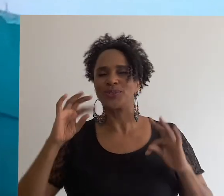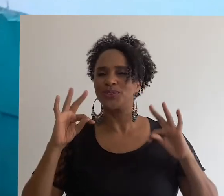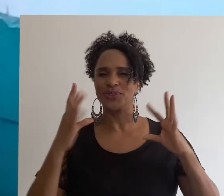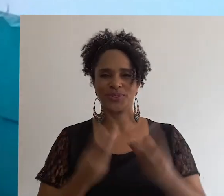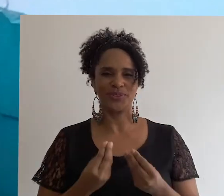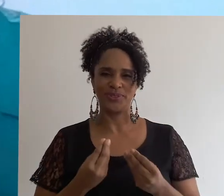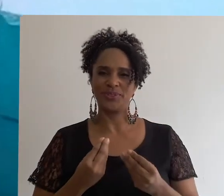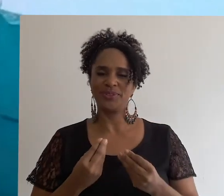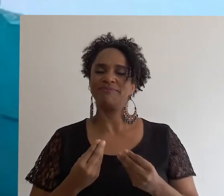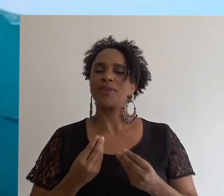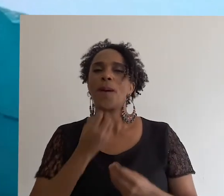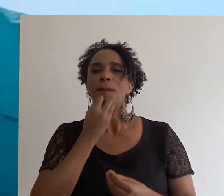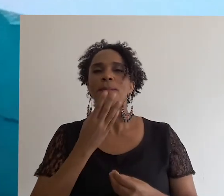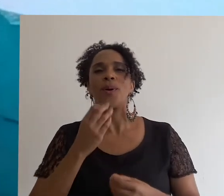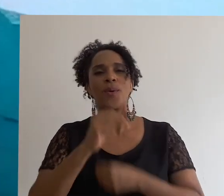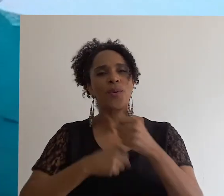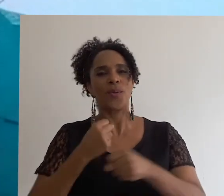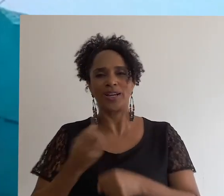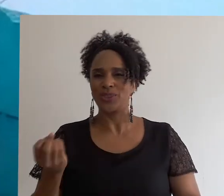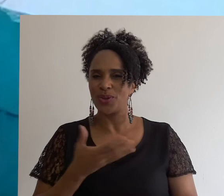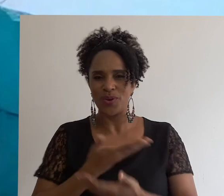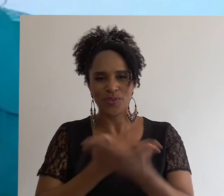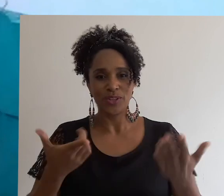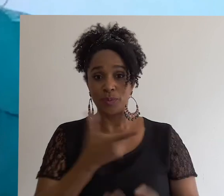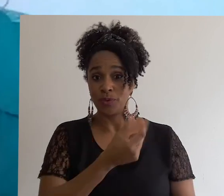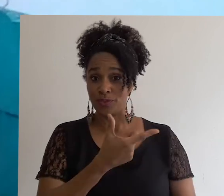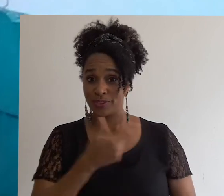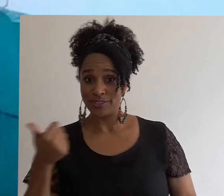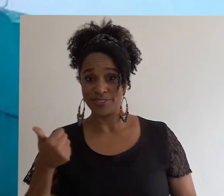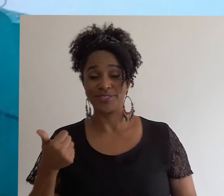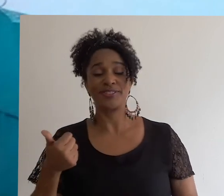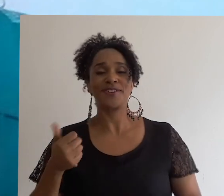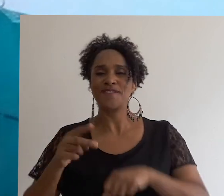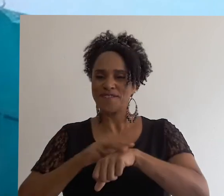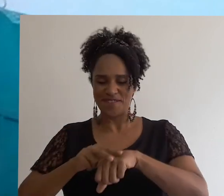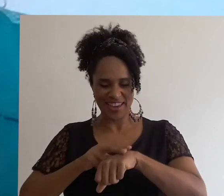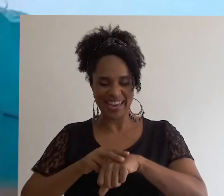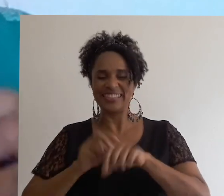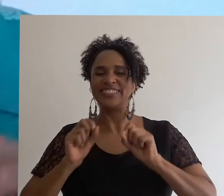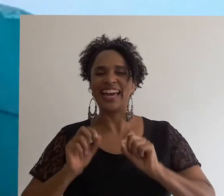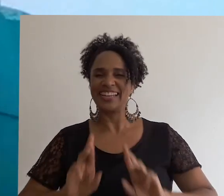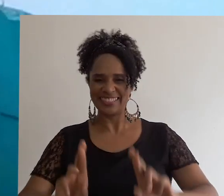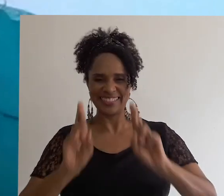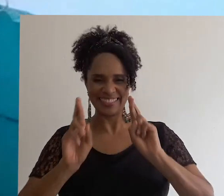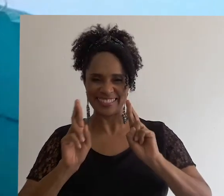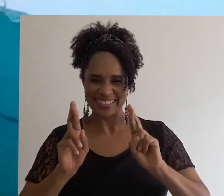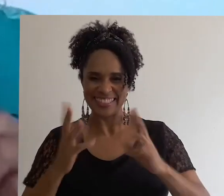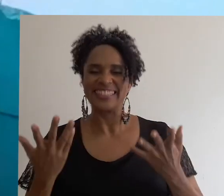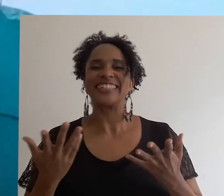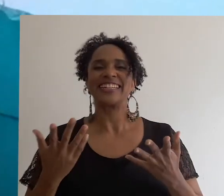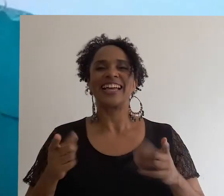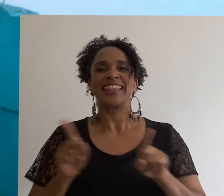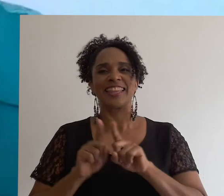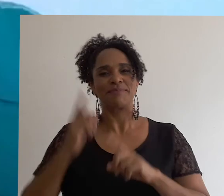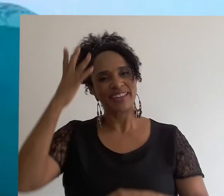ano de 2020, então, bom ano novo para todo mundo, 2021 venha com muito verde, da esperança do professor Jean Carlos,